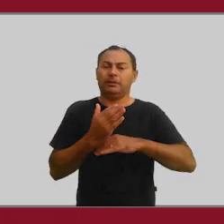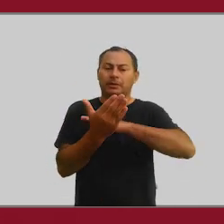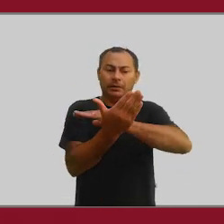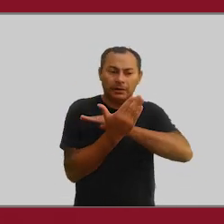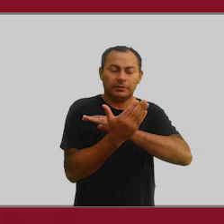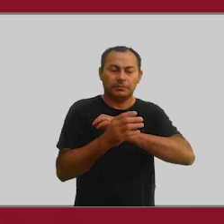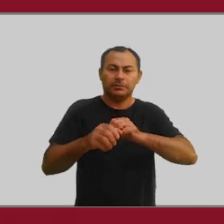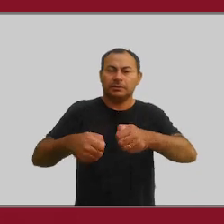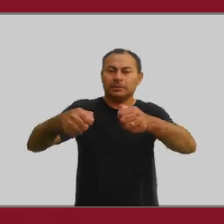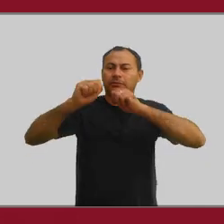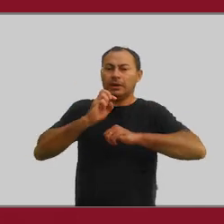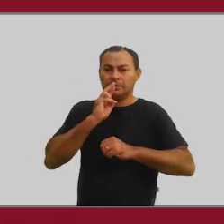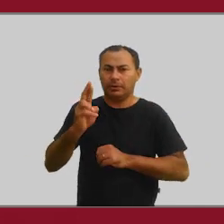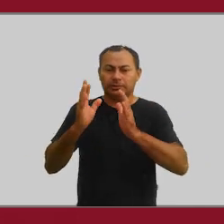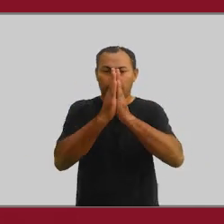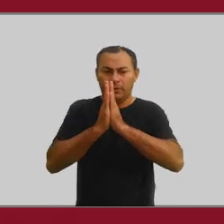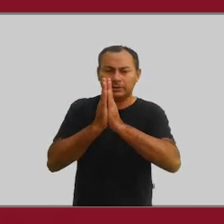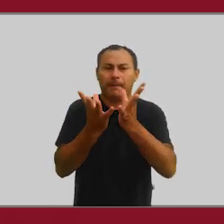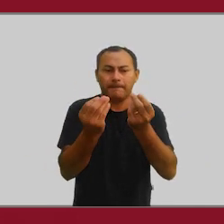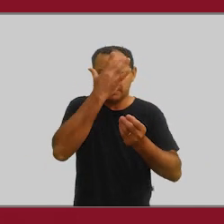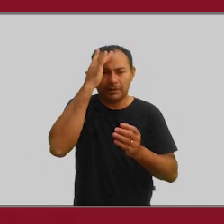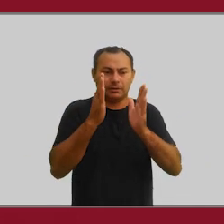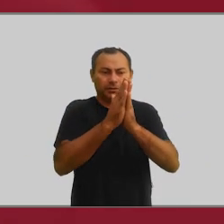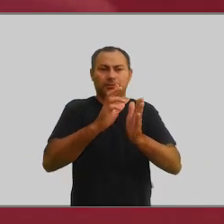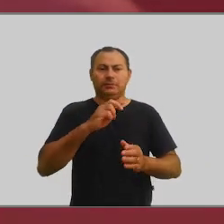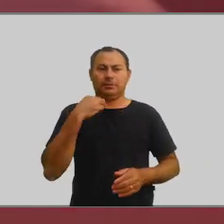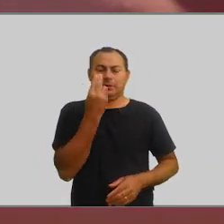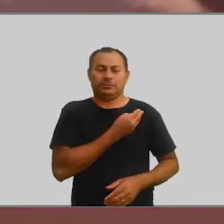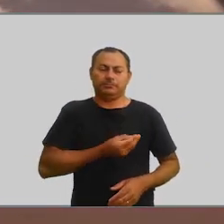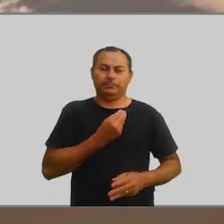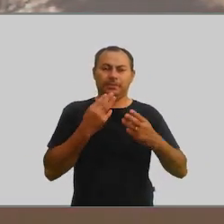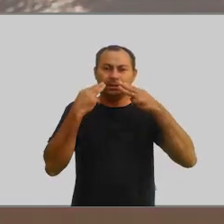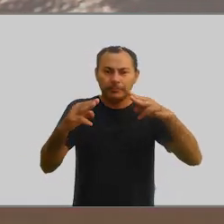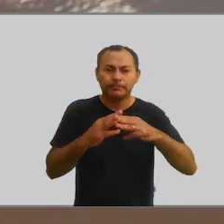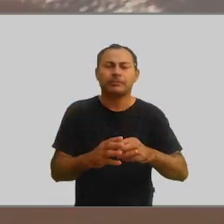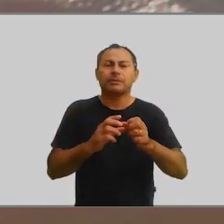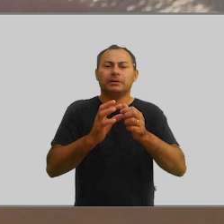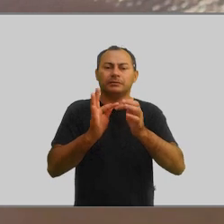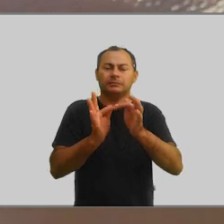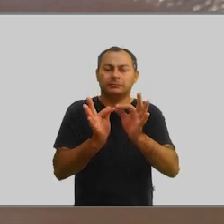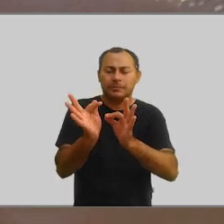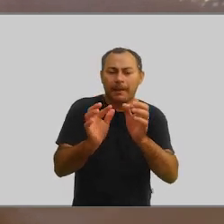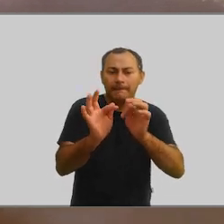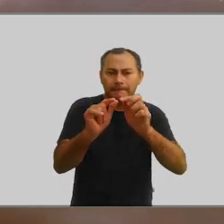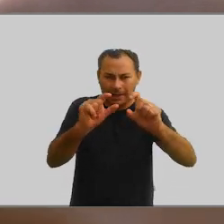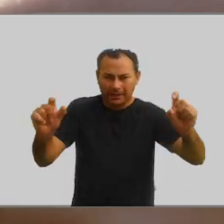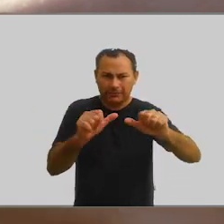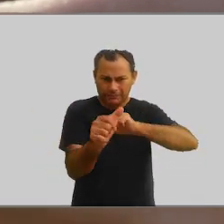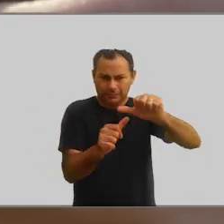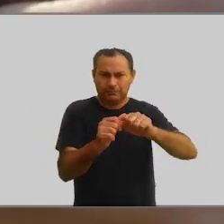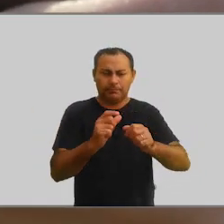favor a nós concedido em resposta às orações de muitos. Poderíamos parafrasear essas palavras de